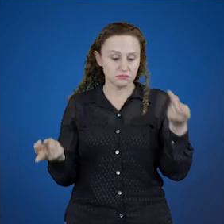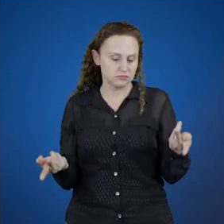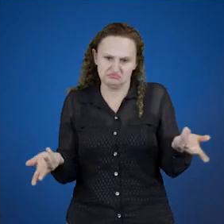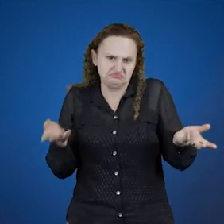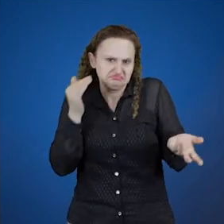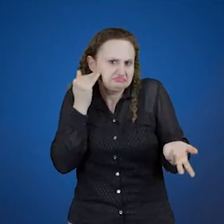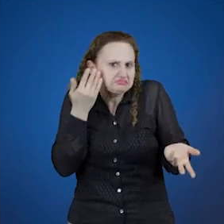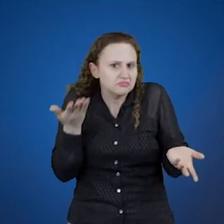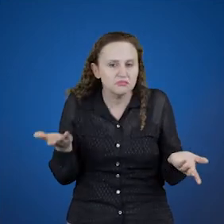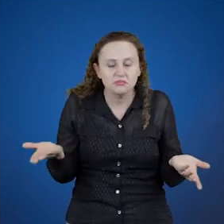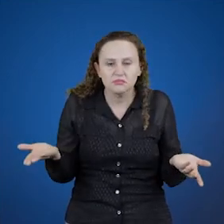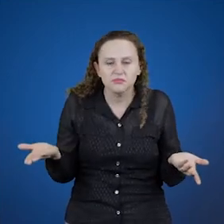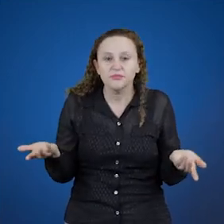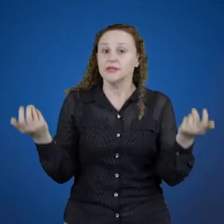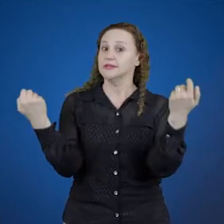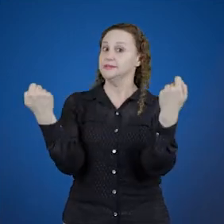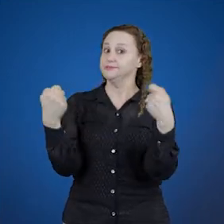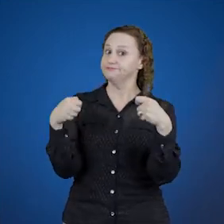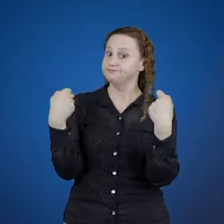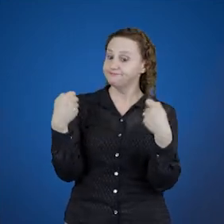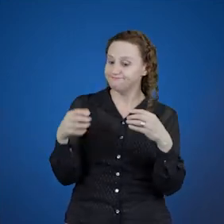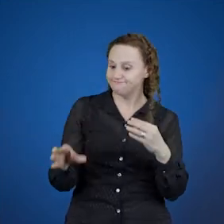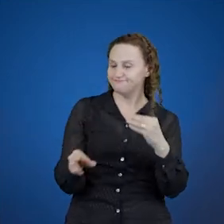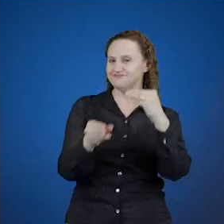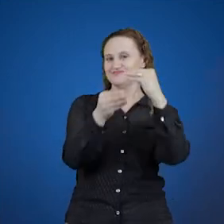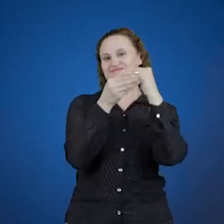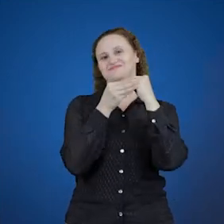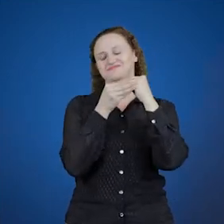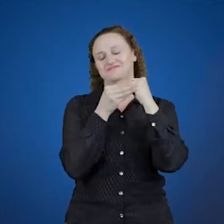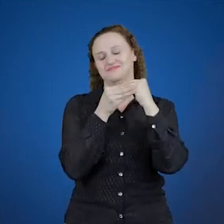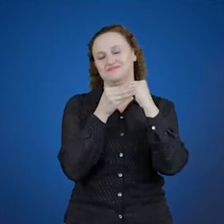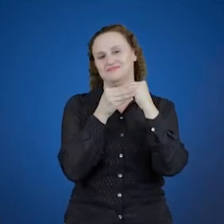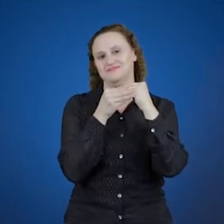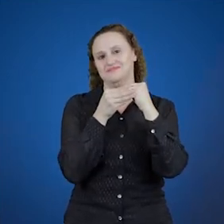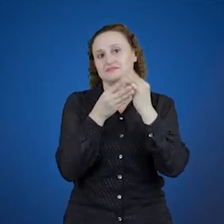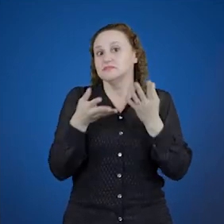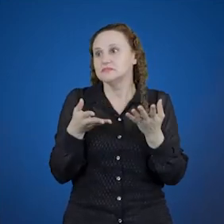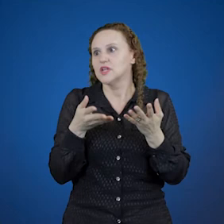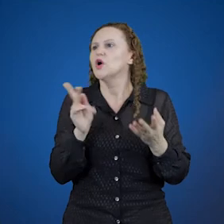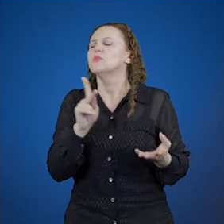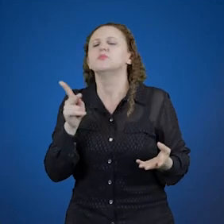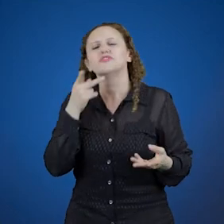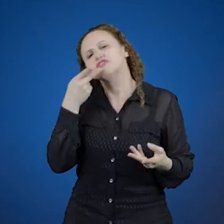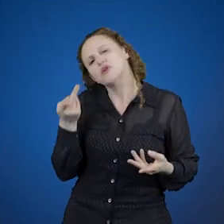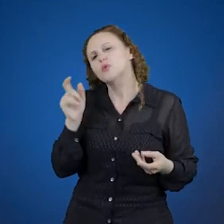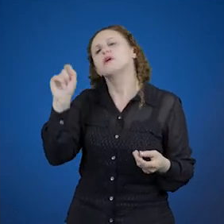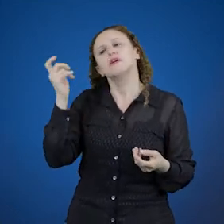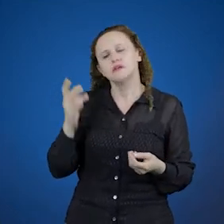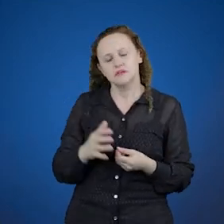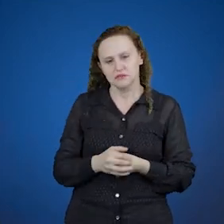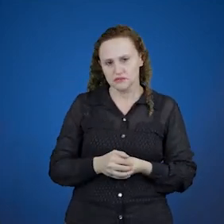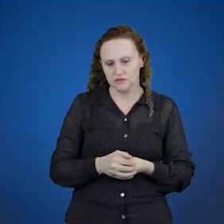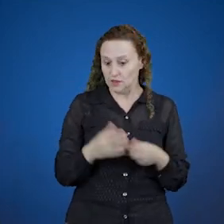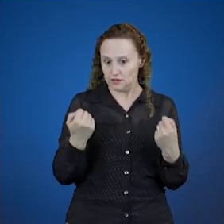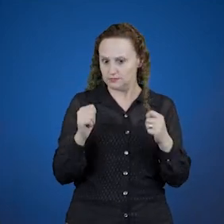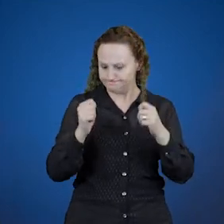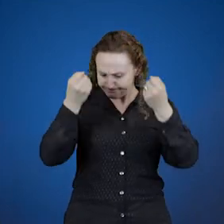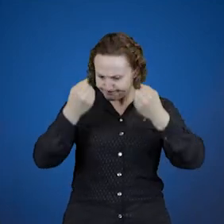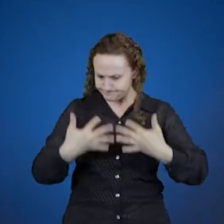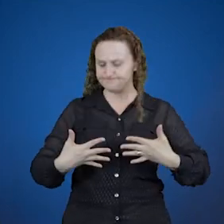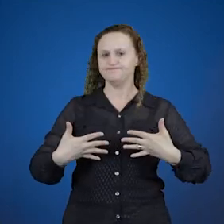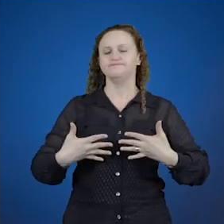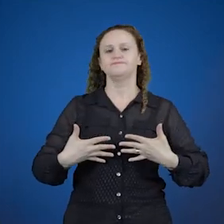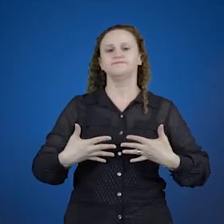professor bom então ele precisa O professor falou. Falou o que eu